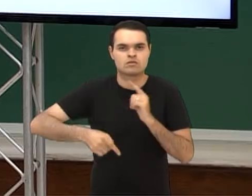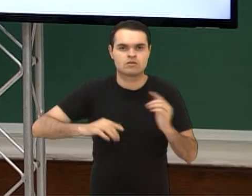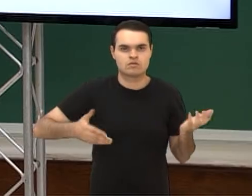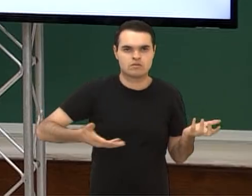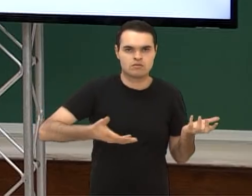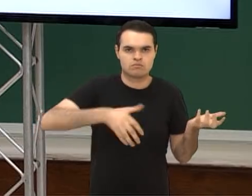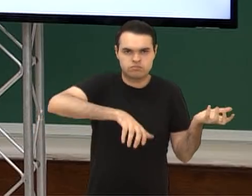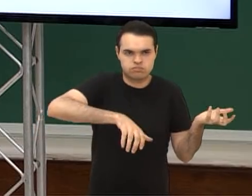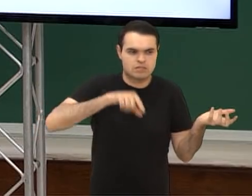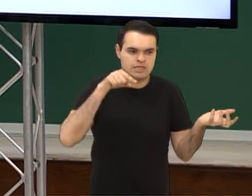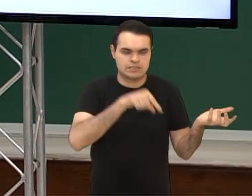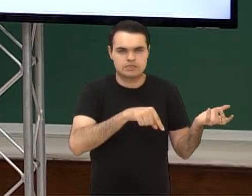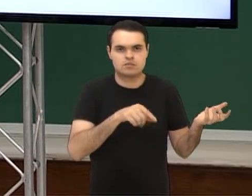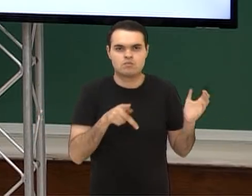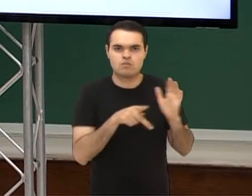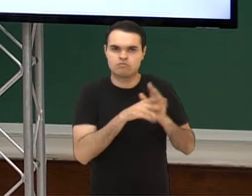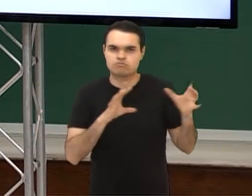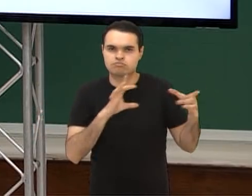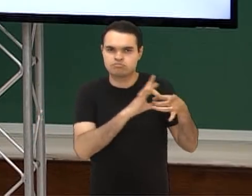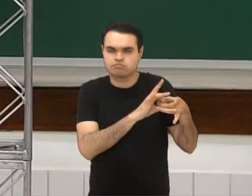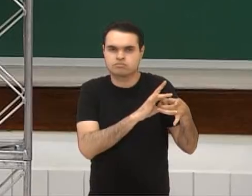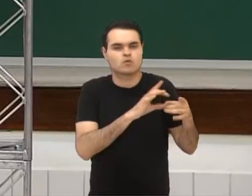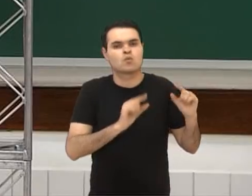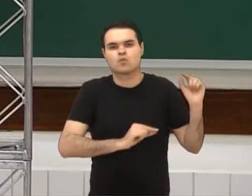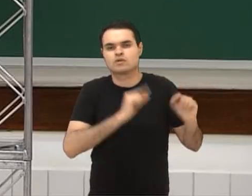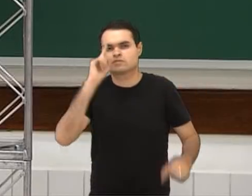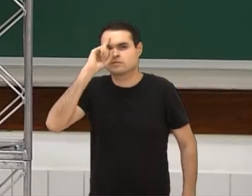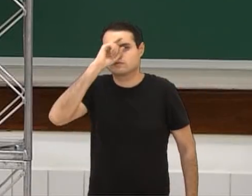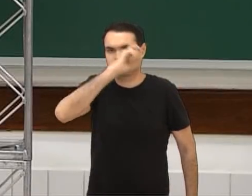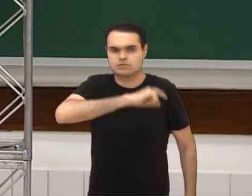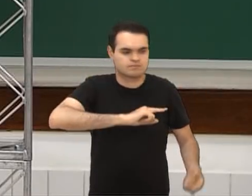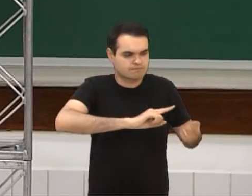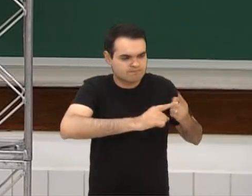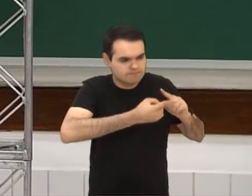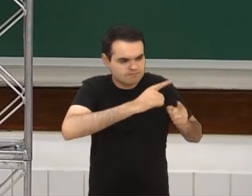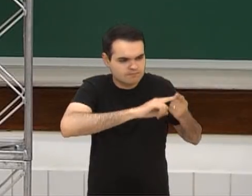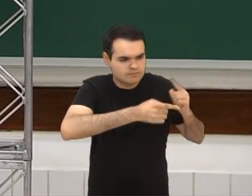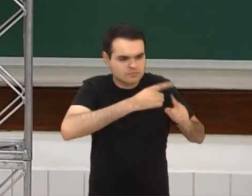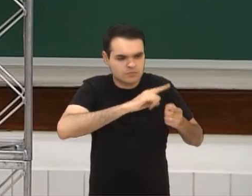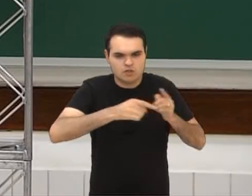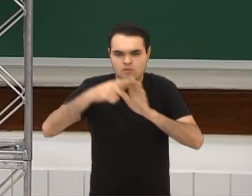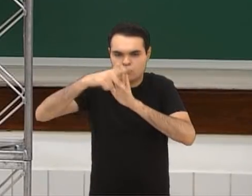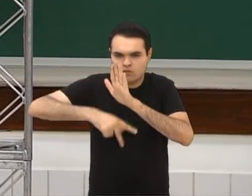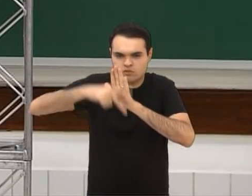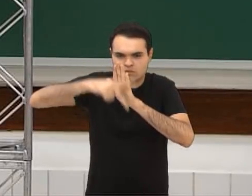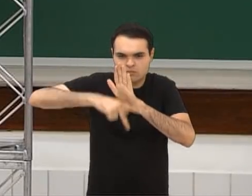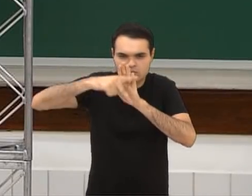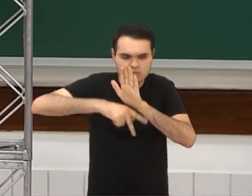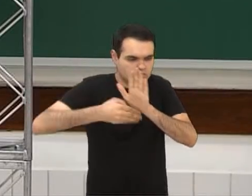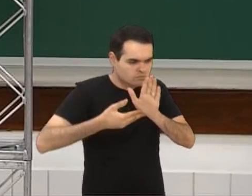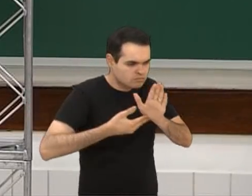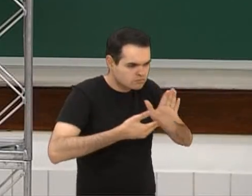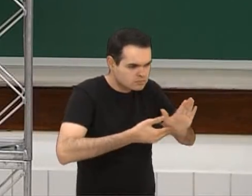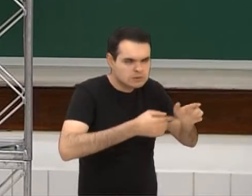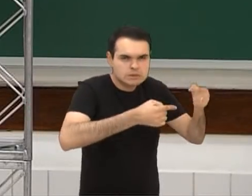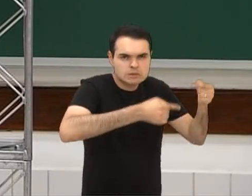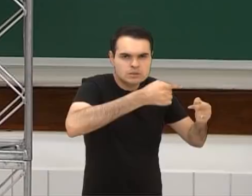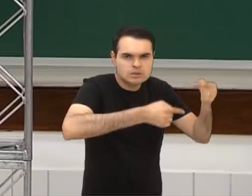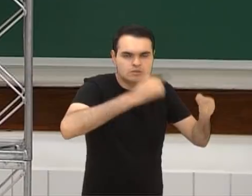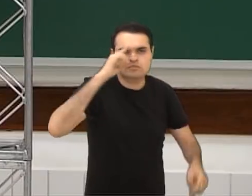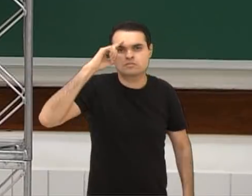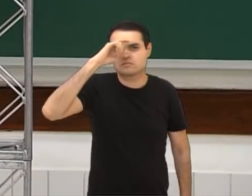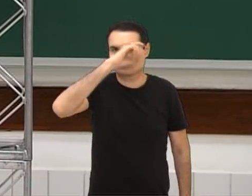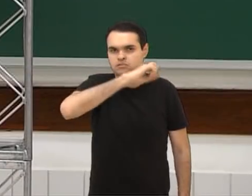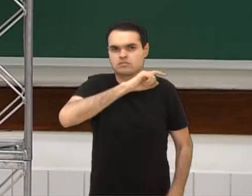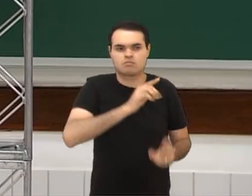Deputados e Senado Federal. Havia uma enorme dificuldade em negociar a aprovação de projetos. Então, uma dificuldade política na